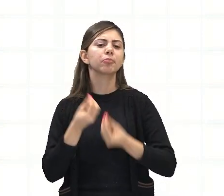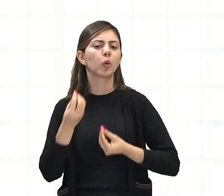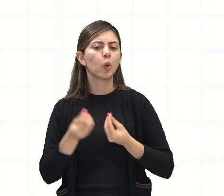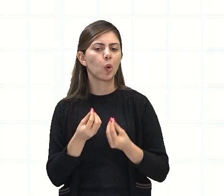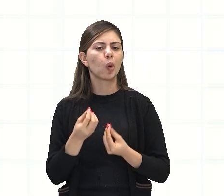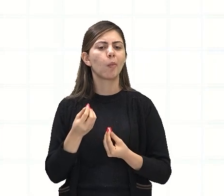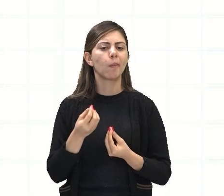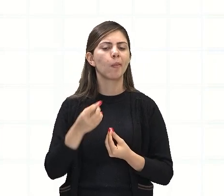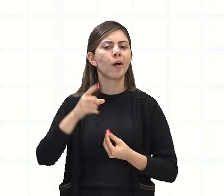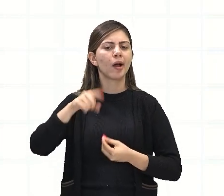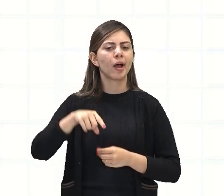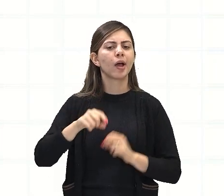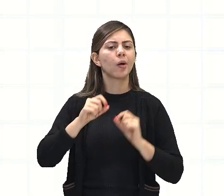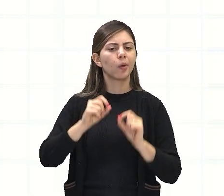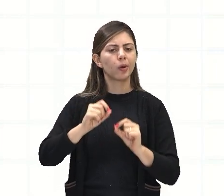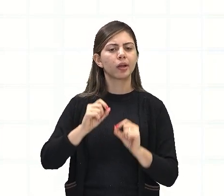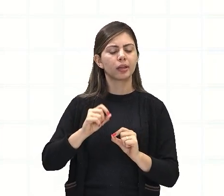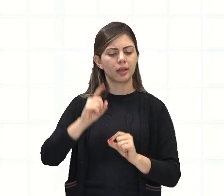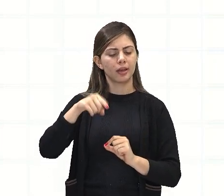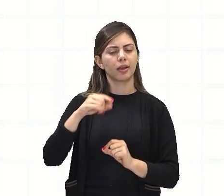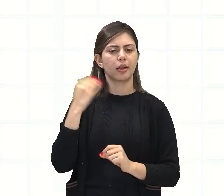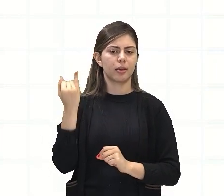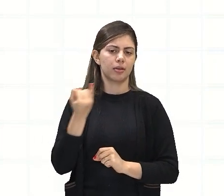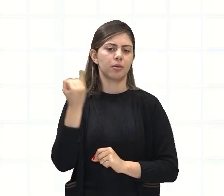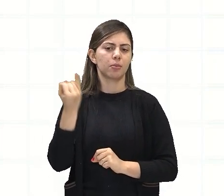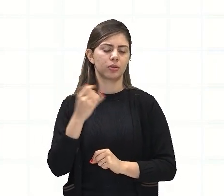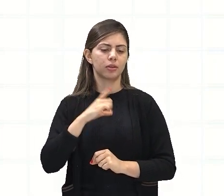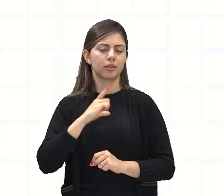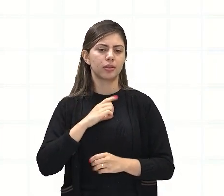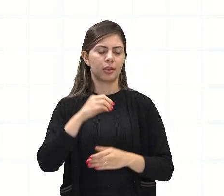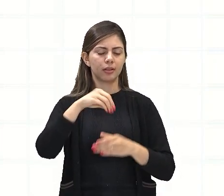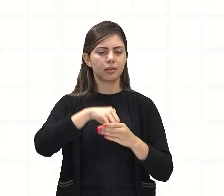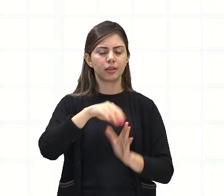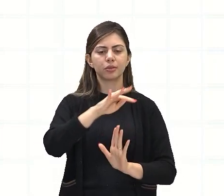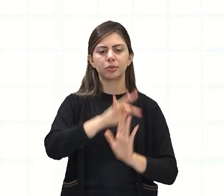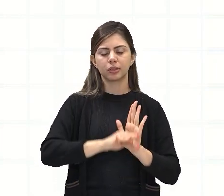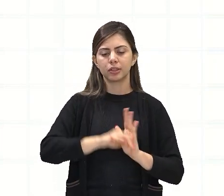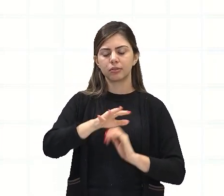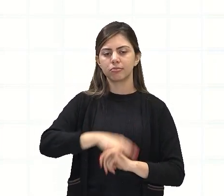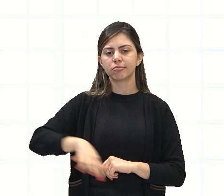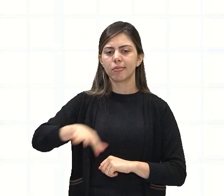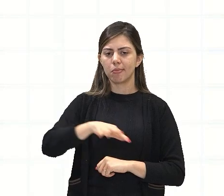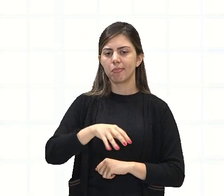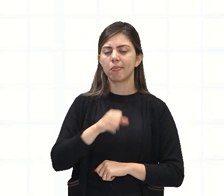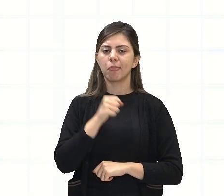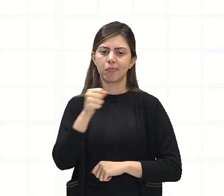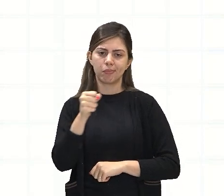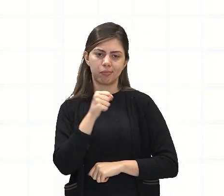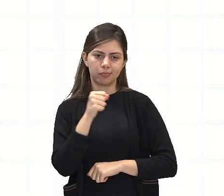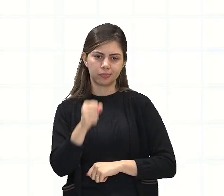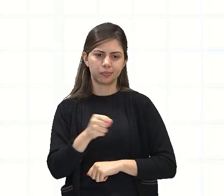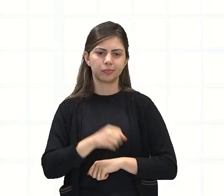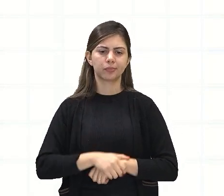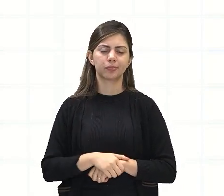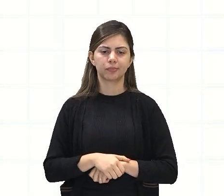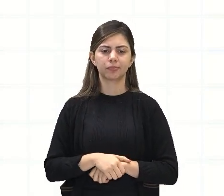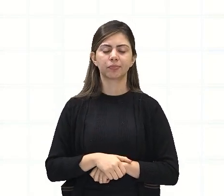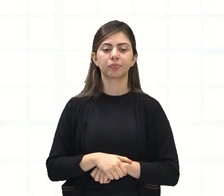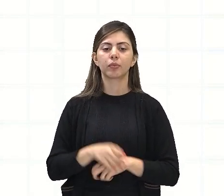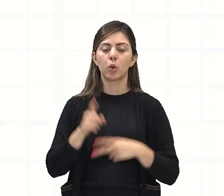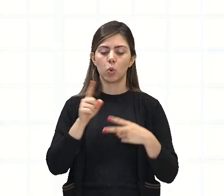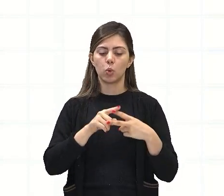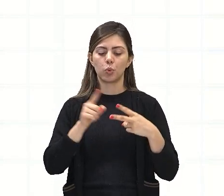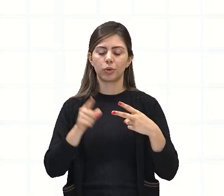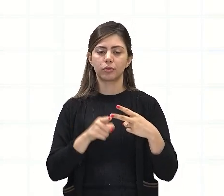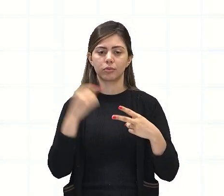algumas coisas que são inerentes aos textos jornalísticos. Isso é importante. 2 conceitos